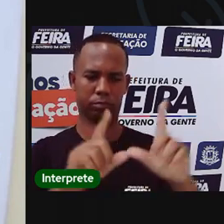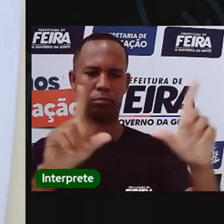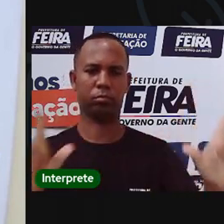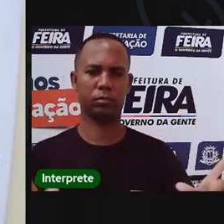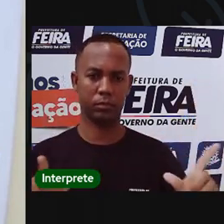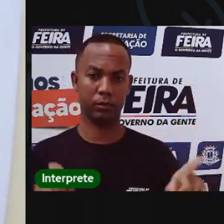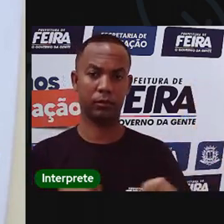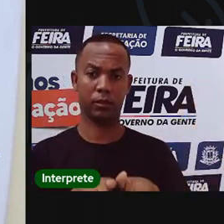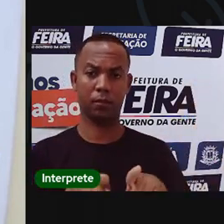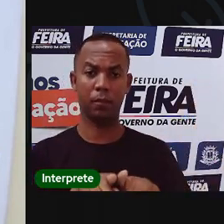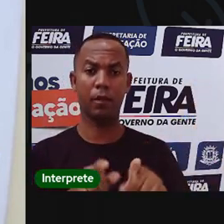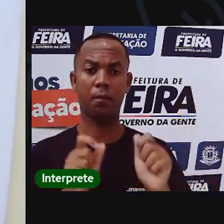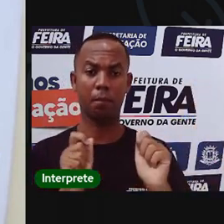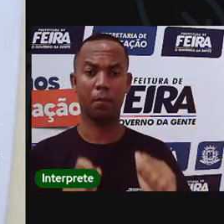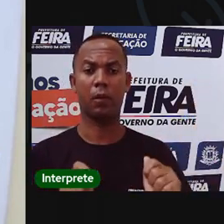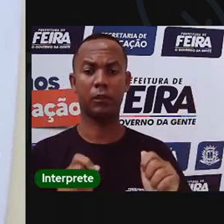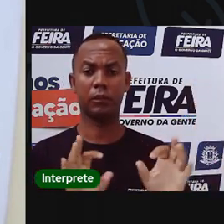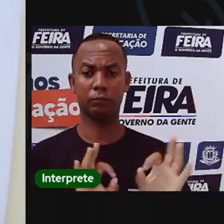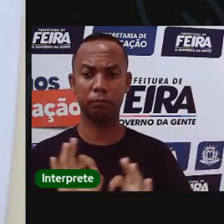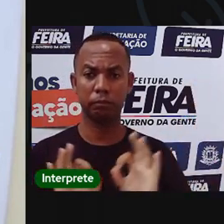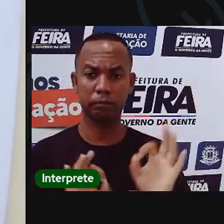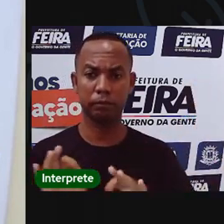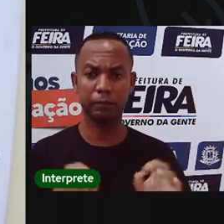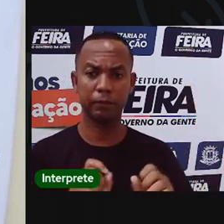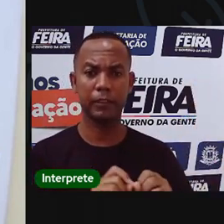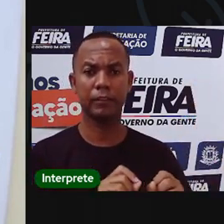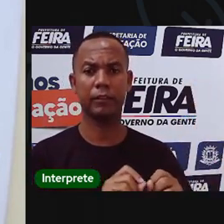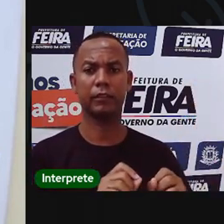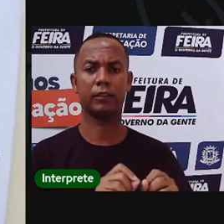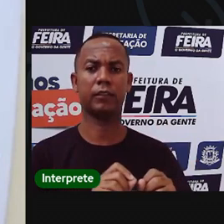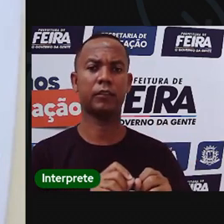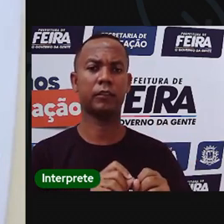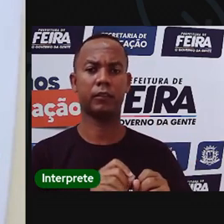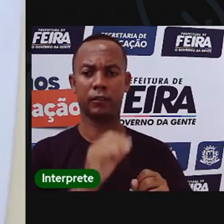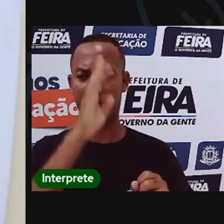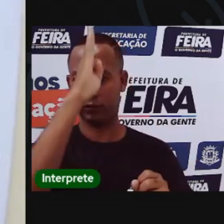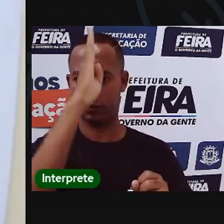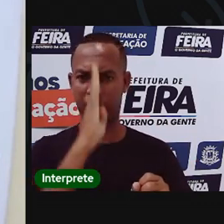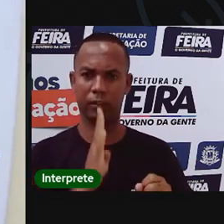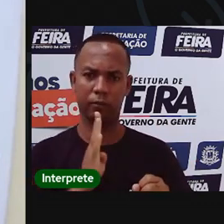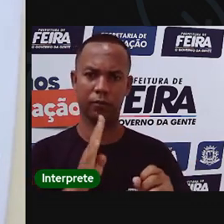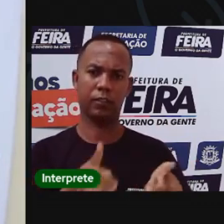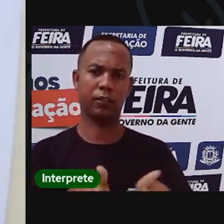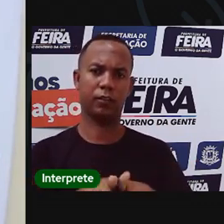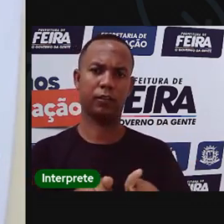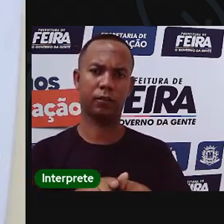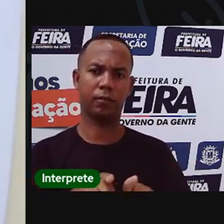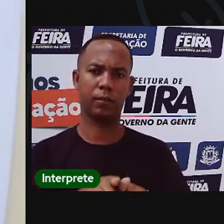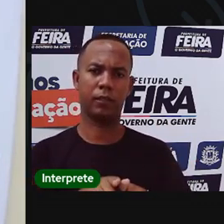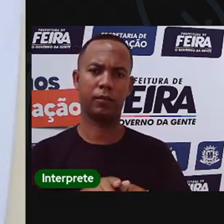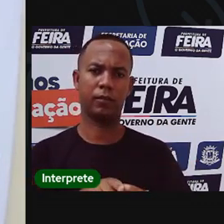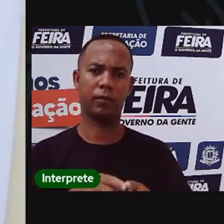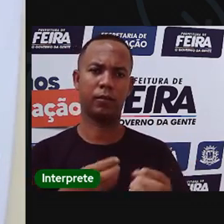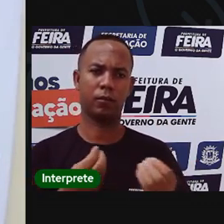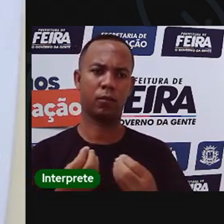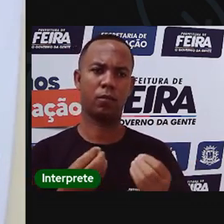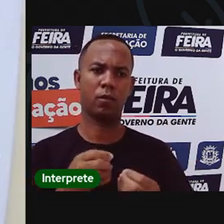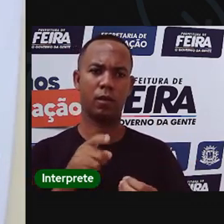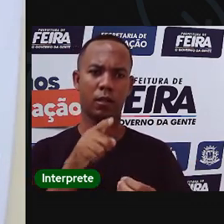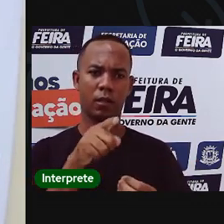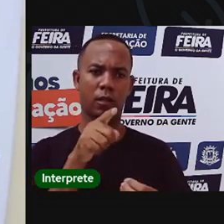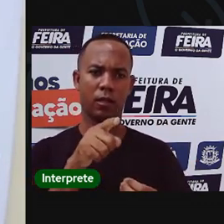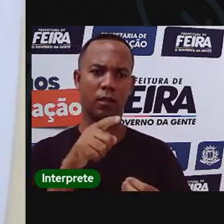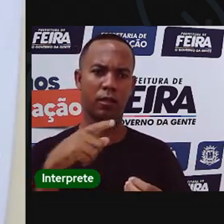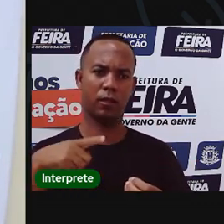que vocês podem criar de forma gratuita lá, jogos, certo? Então, lá vocês vão acessar